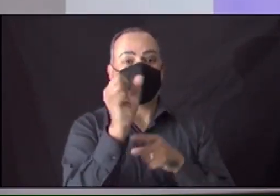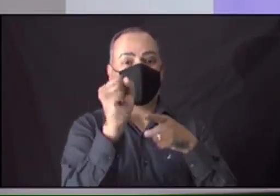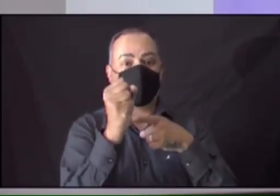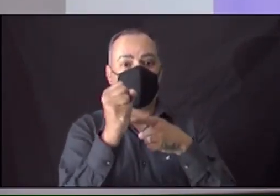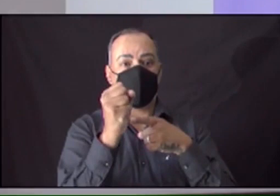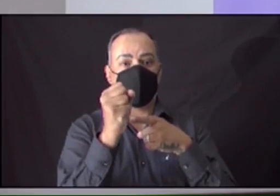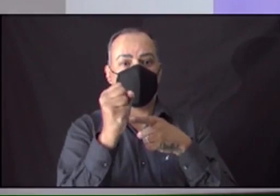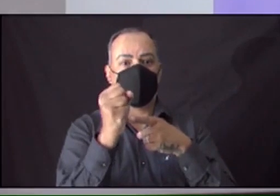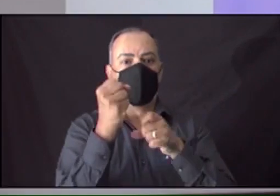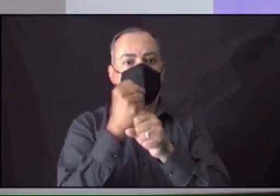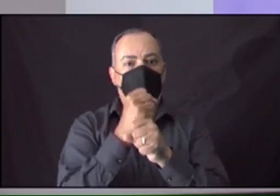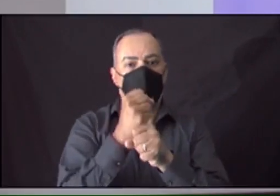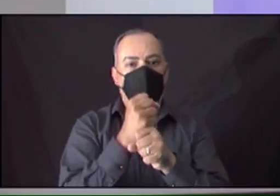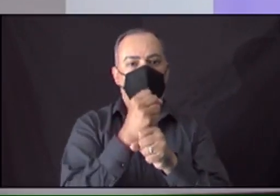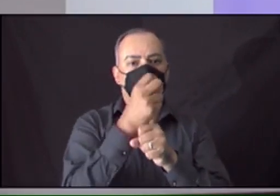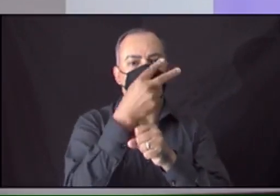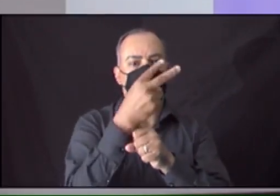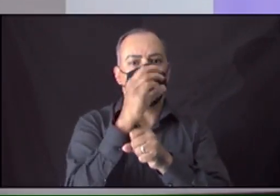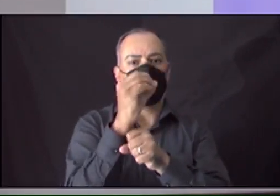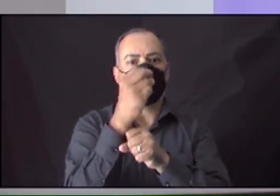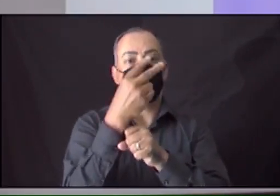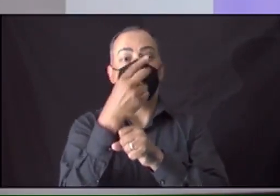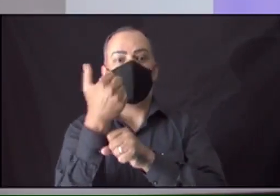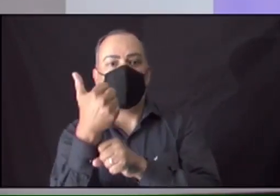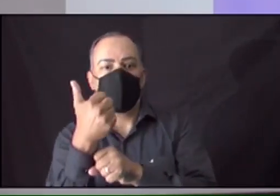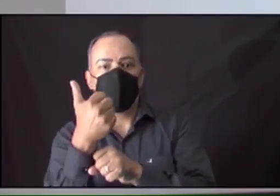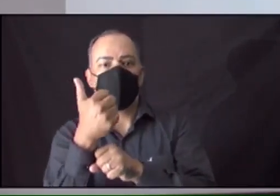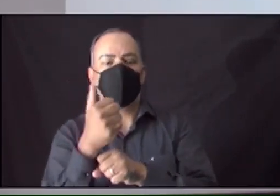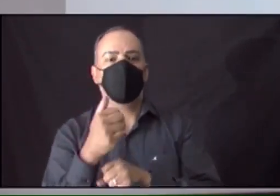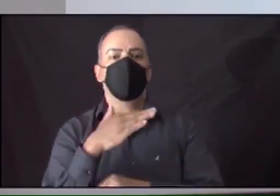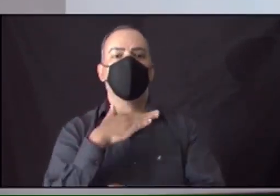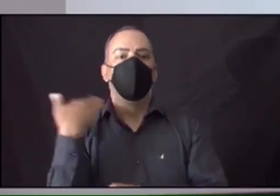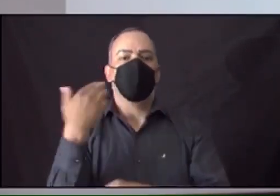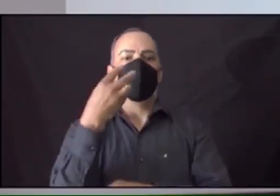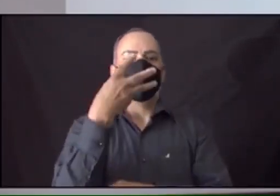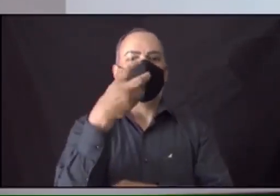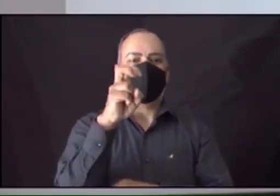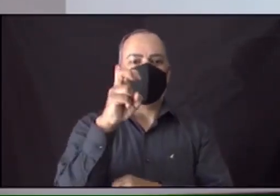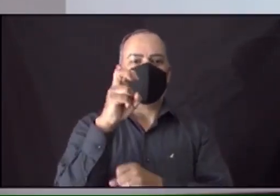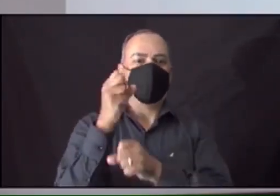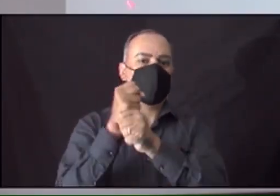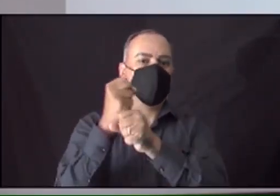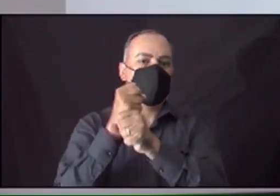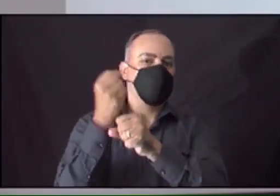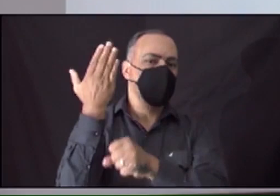de 2021 e 35 no ano de 2020.